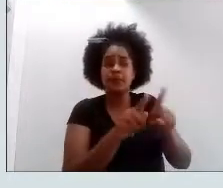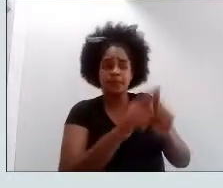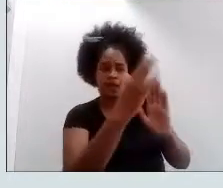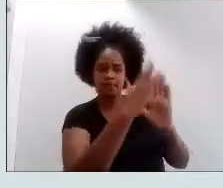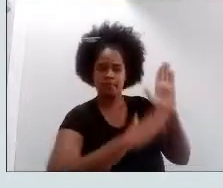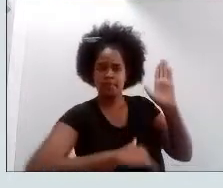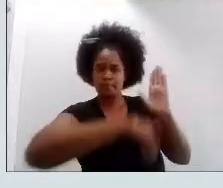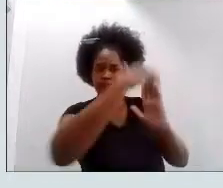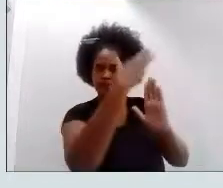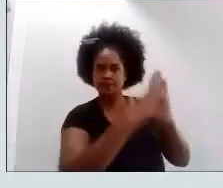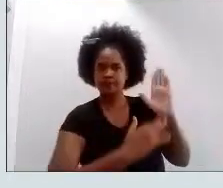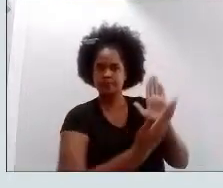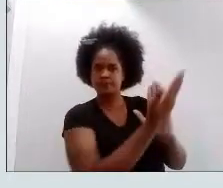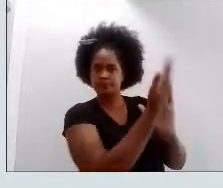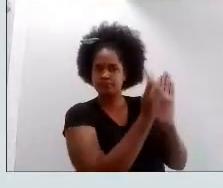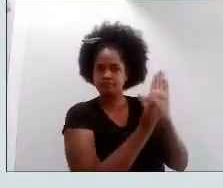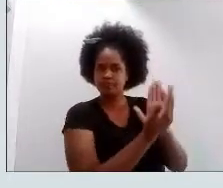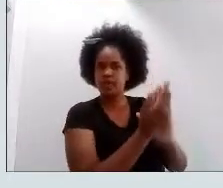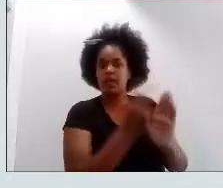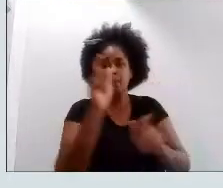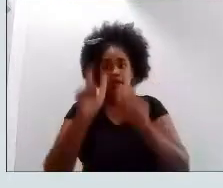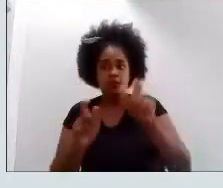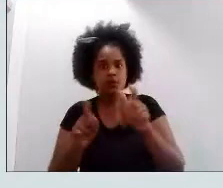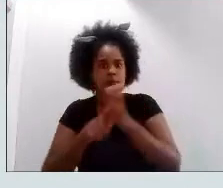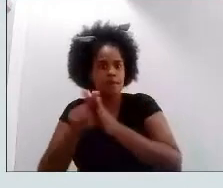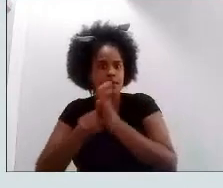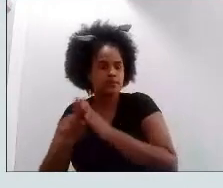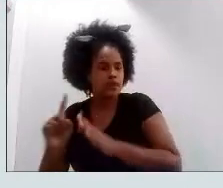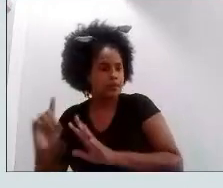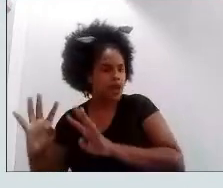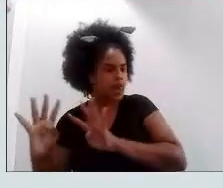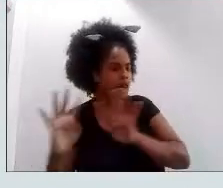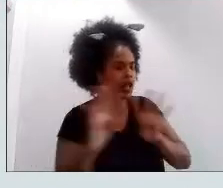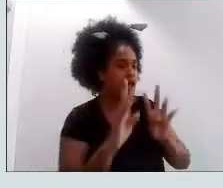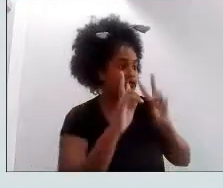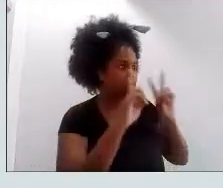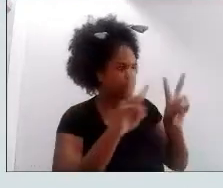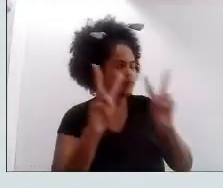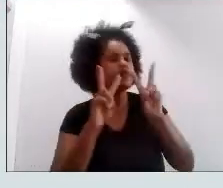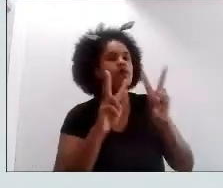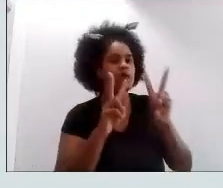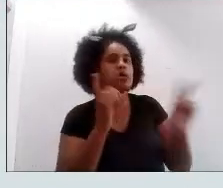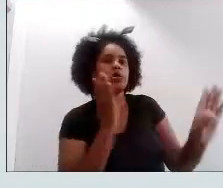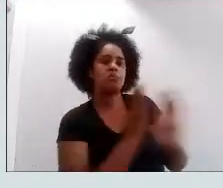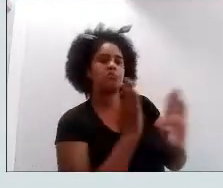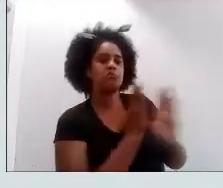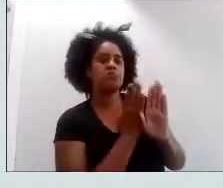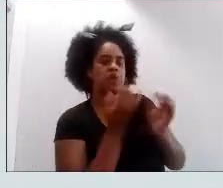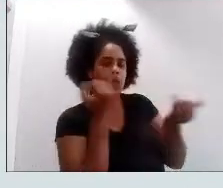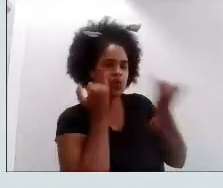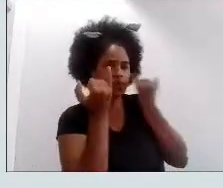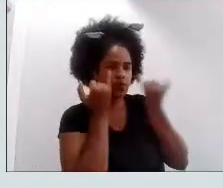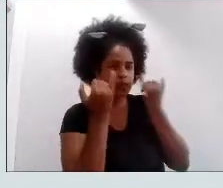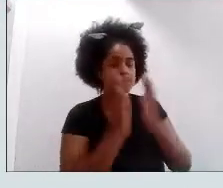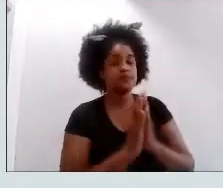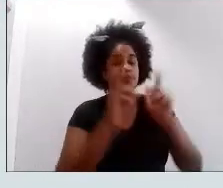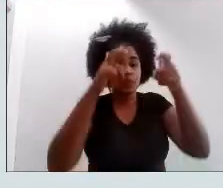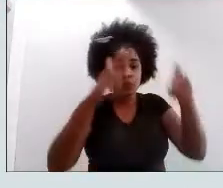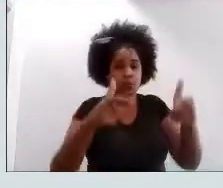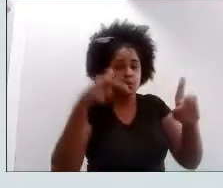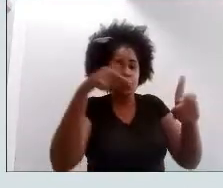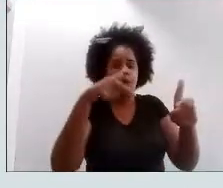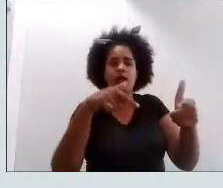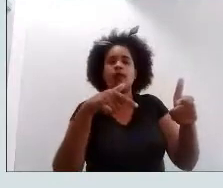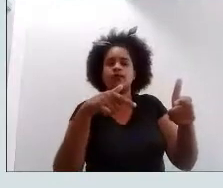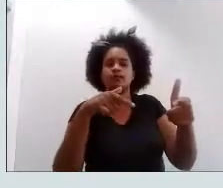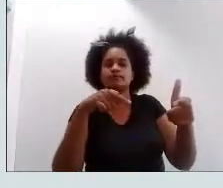pelos pesquisadores. O sítio ele está situado no pé de um monte e ele passou por vários